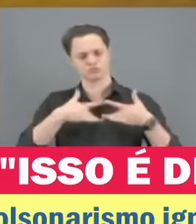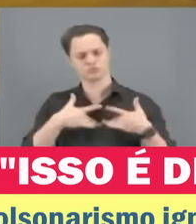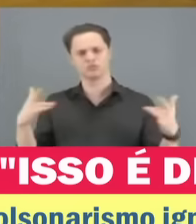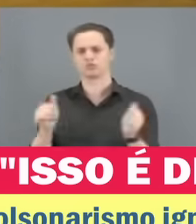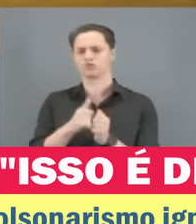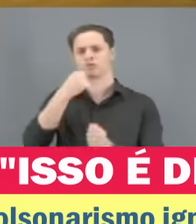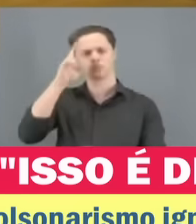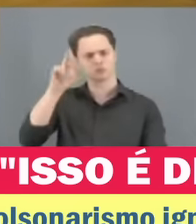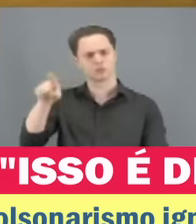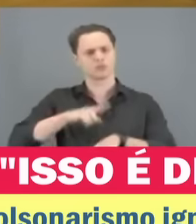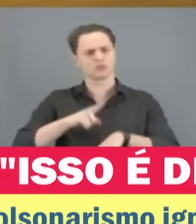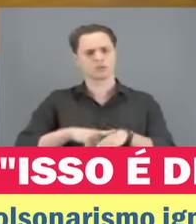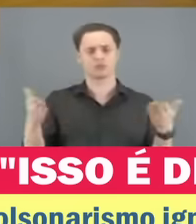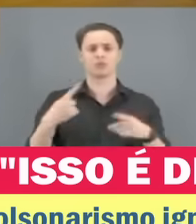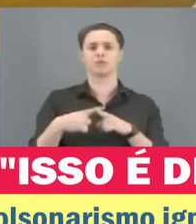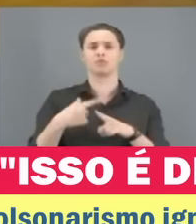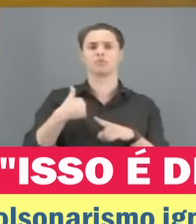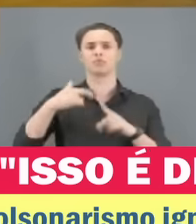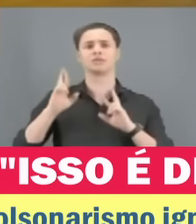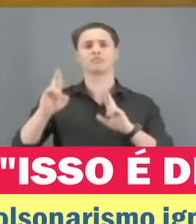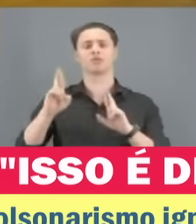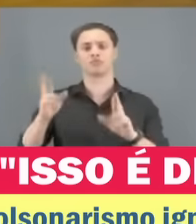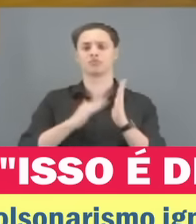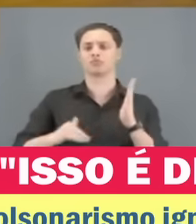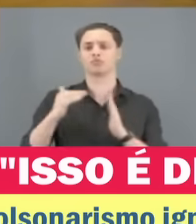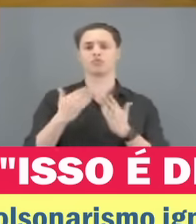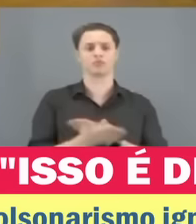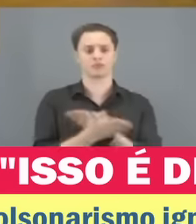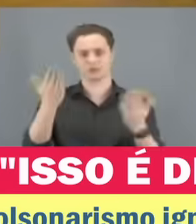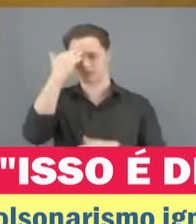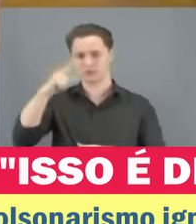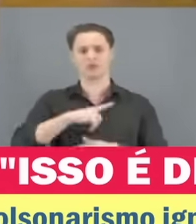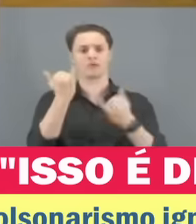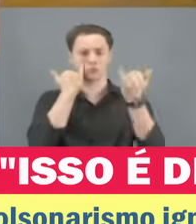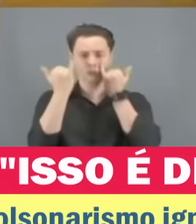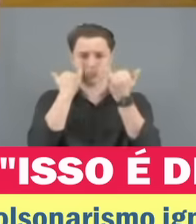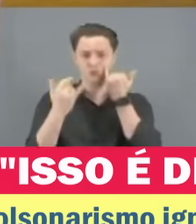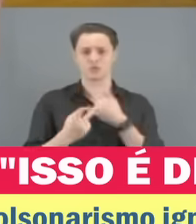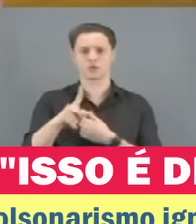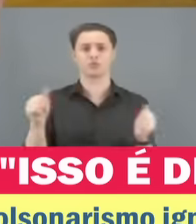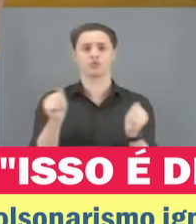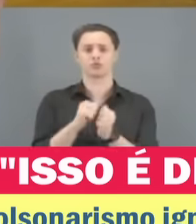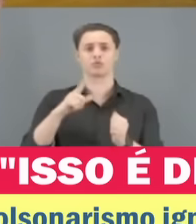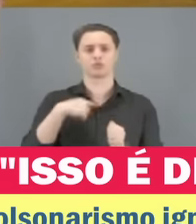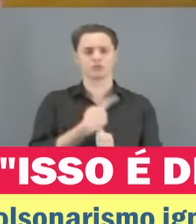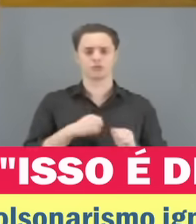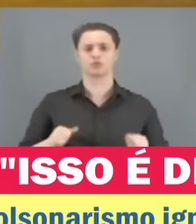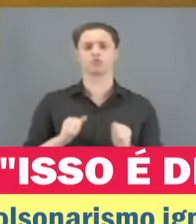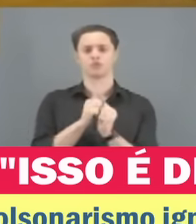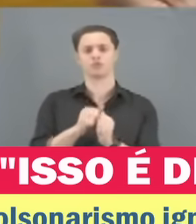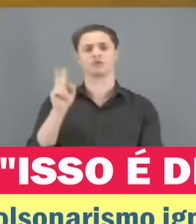nesse momento, porque eu esperava que nesse momento todos aqui, diante da sua informação e da sua conduta, dissesse, estamos juntos para defender a